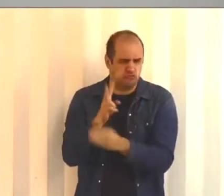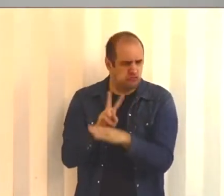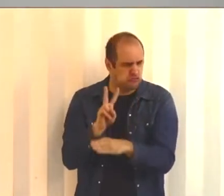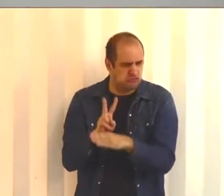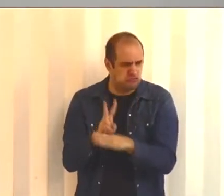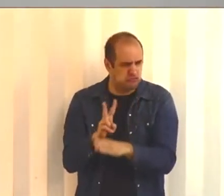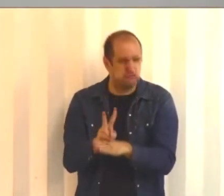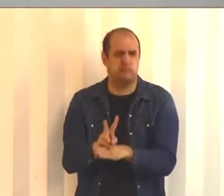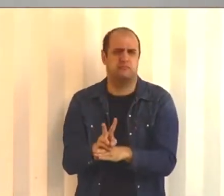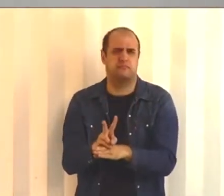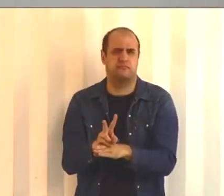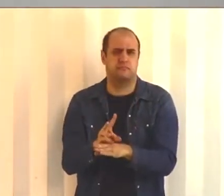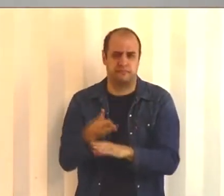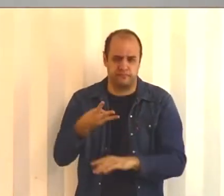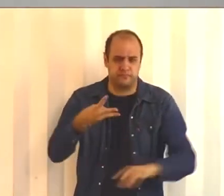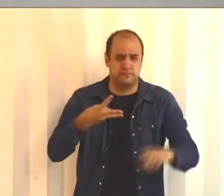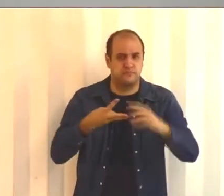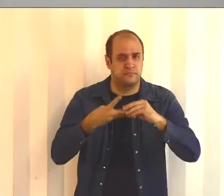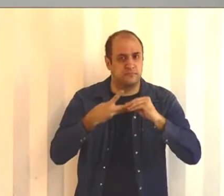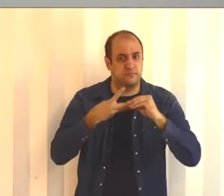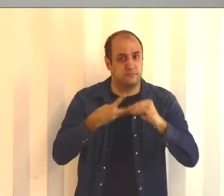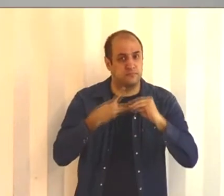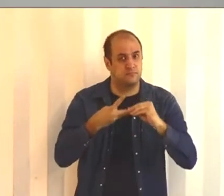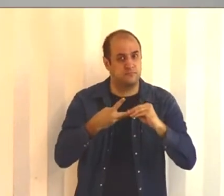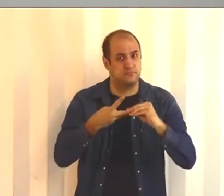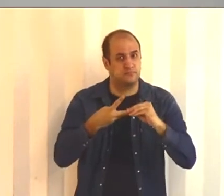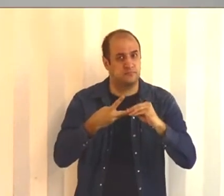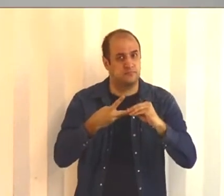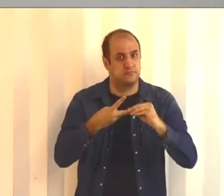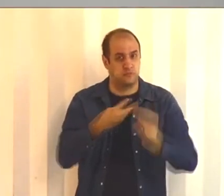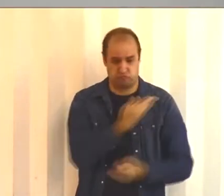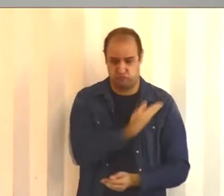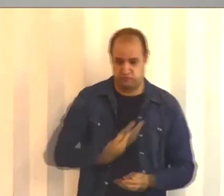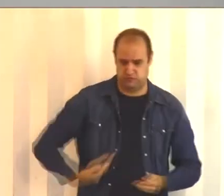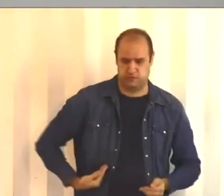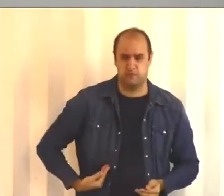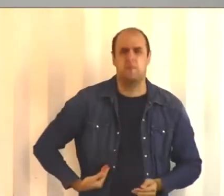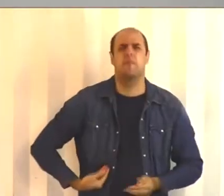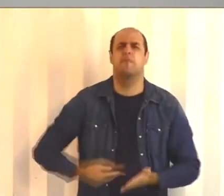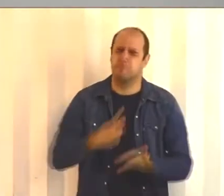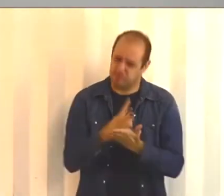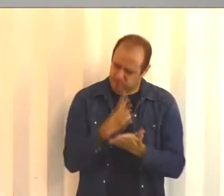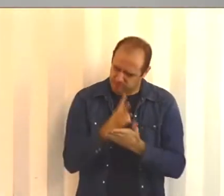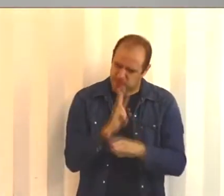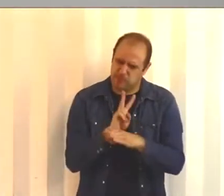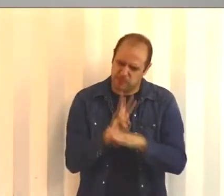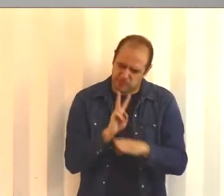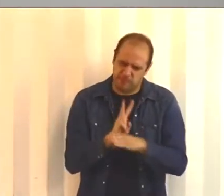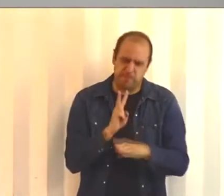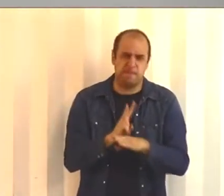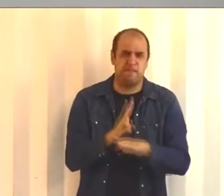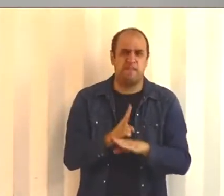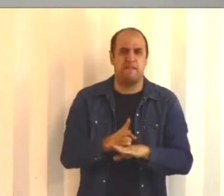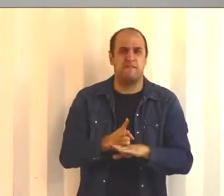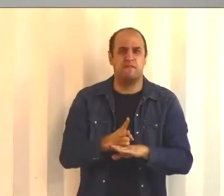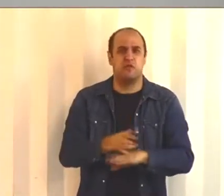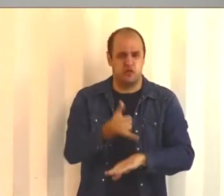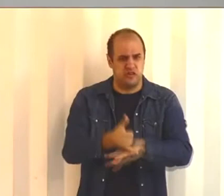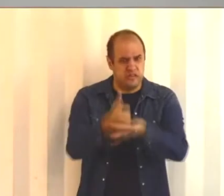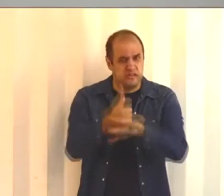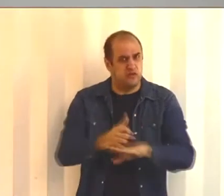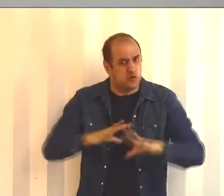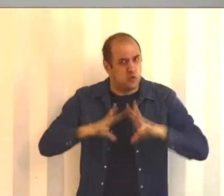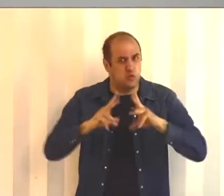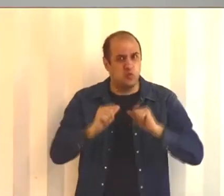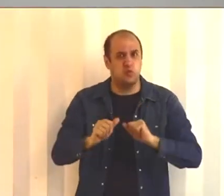do controle dela. Deus estabeleceu o Estado e não abre mão de jeito nenhum. Todos os líderes estatais prestam conta